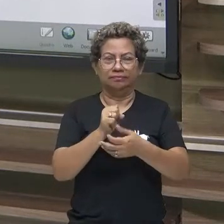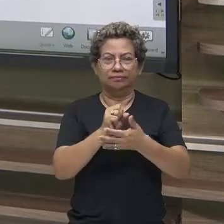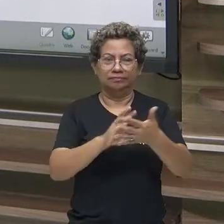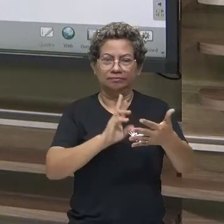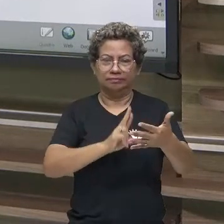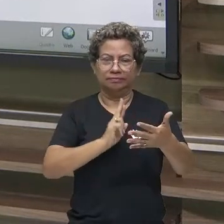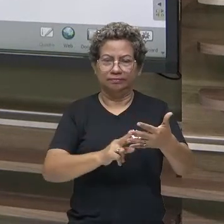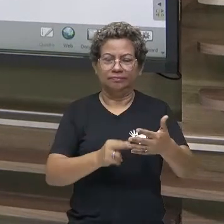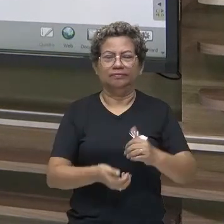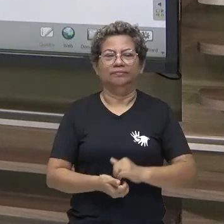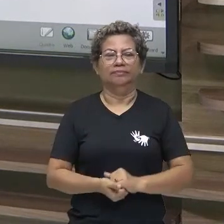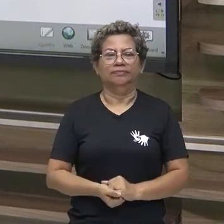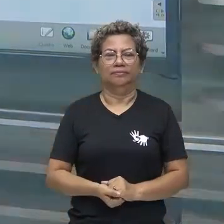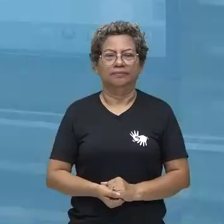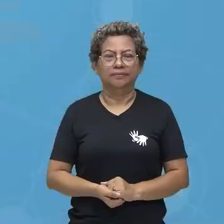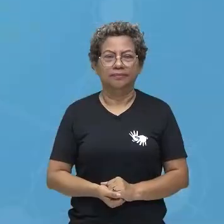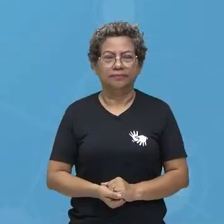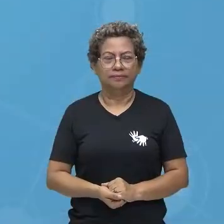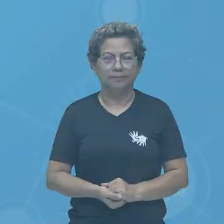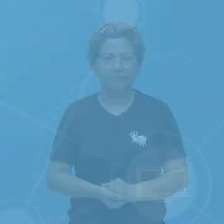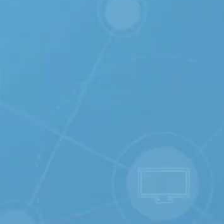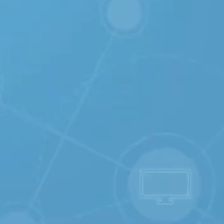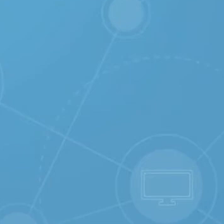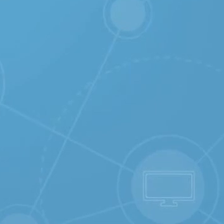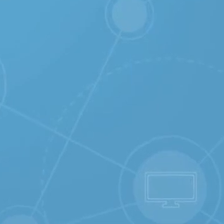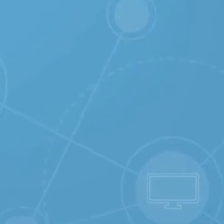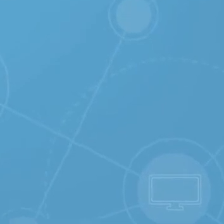local interativa.